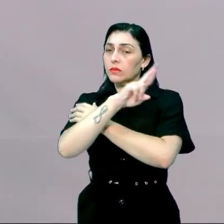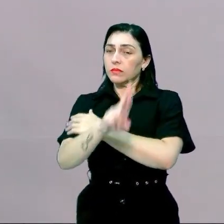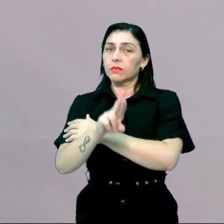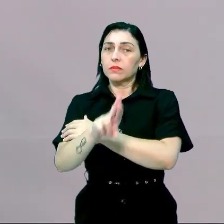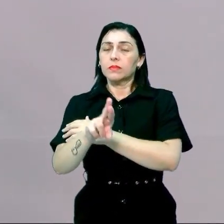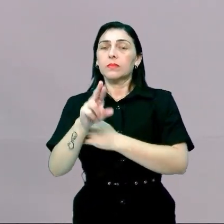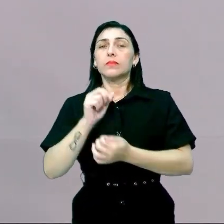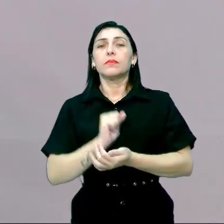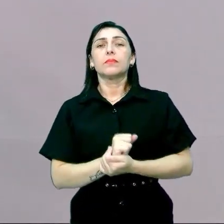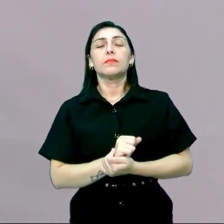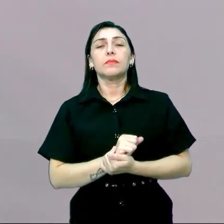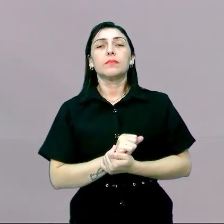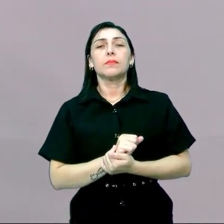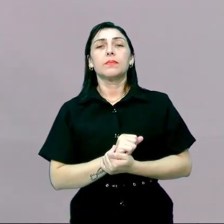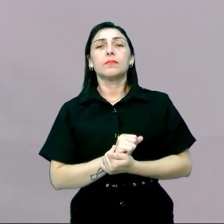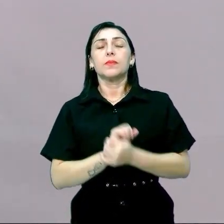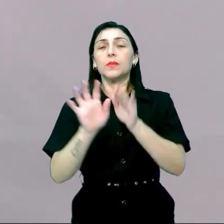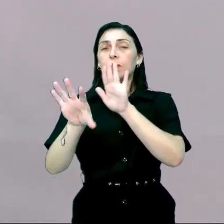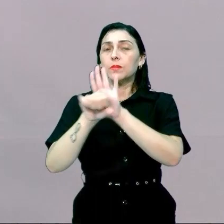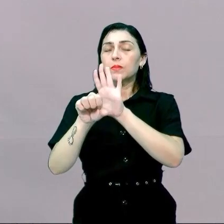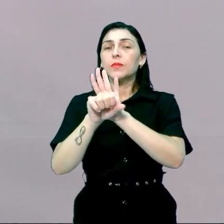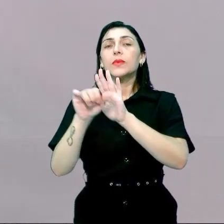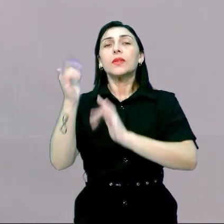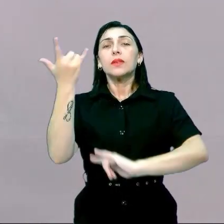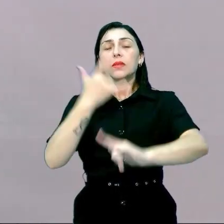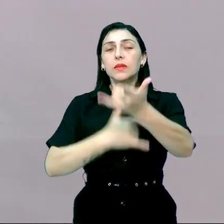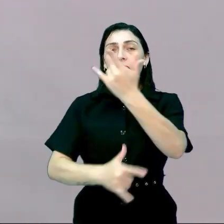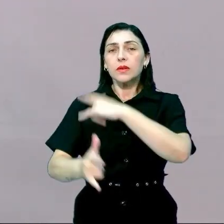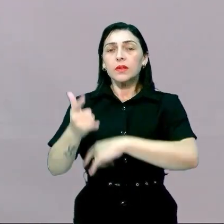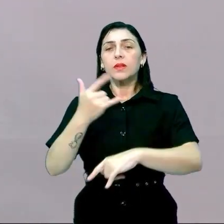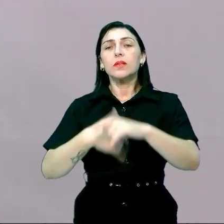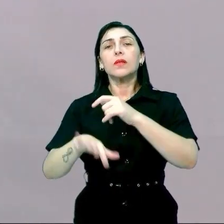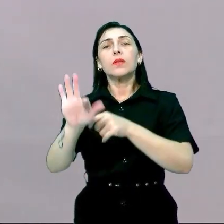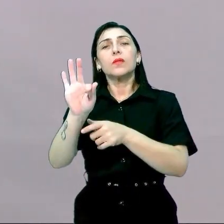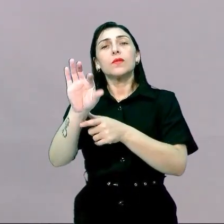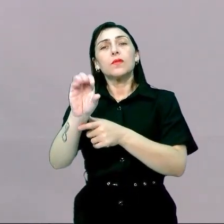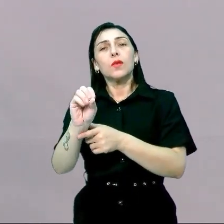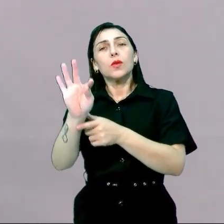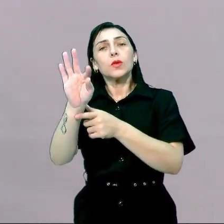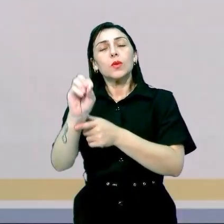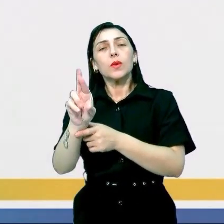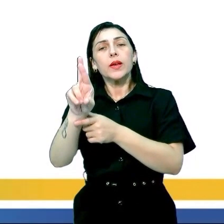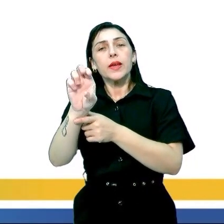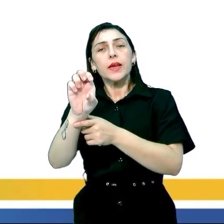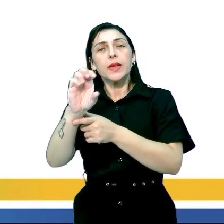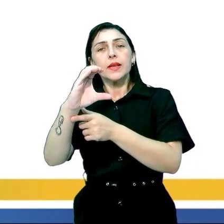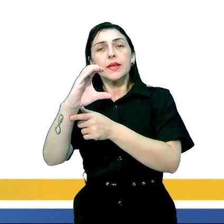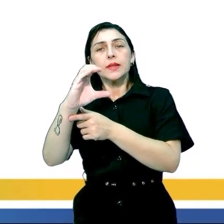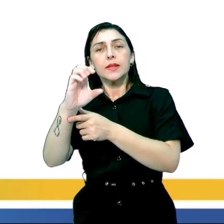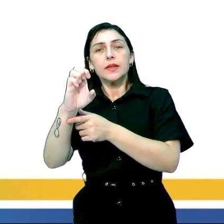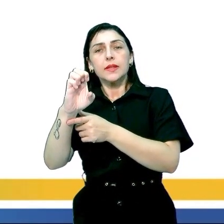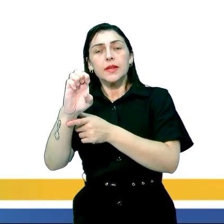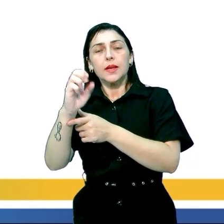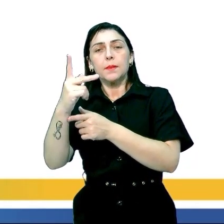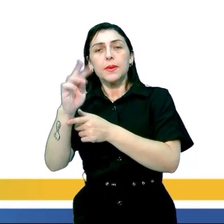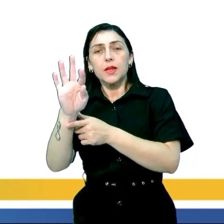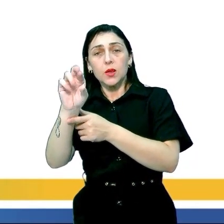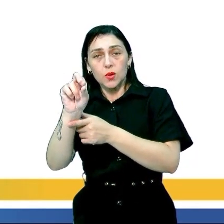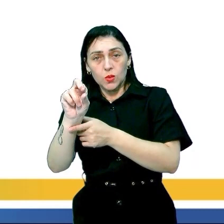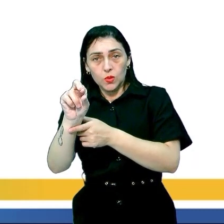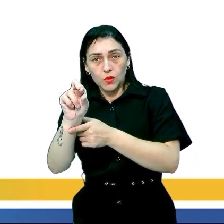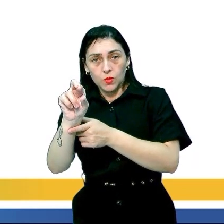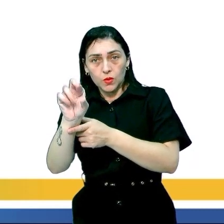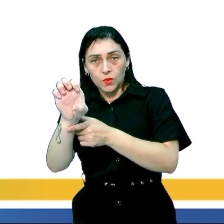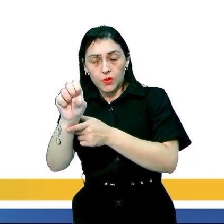por né, por captar essa luminosidade, é conhecida como fotorreceptores, tá certo? Temos